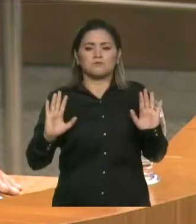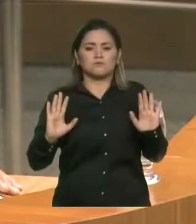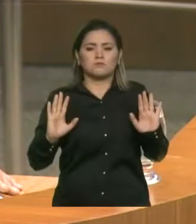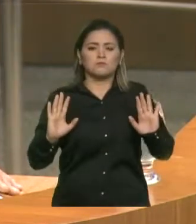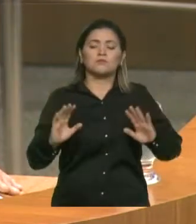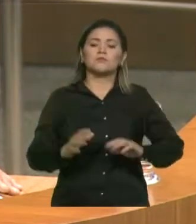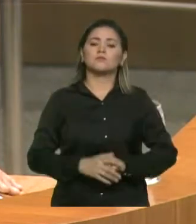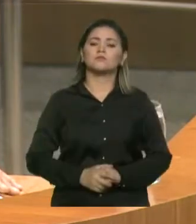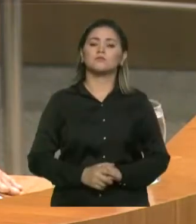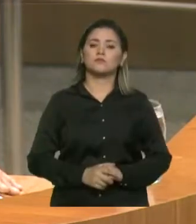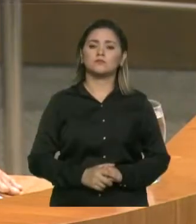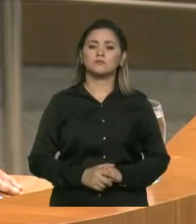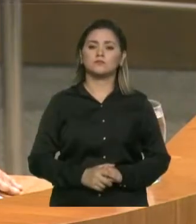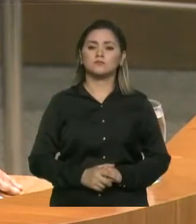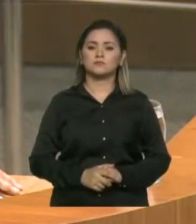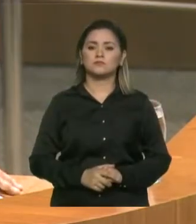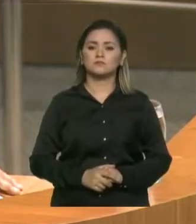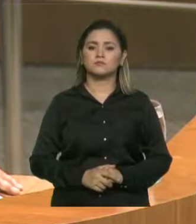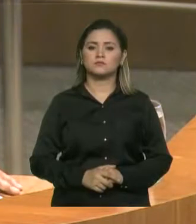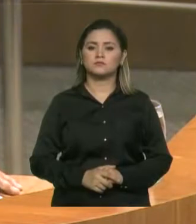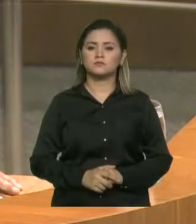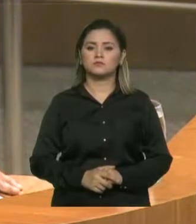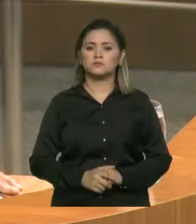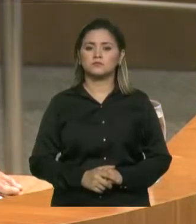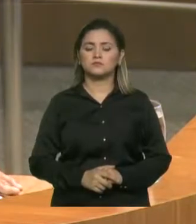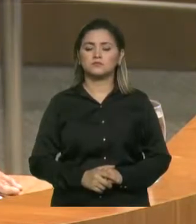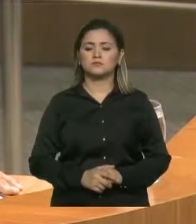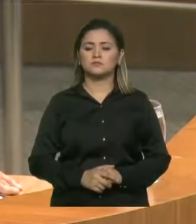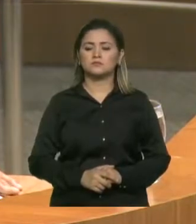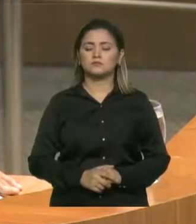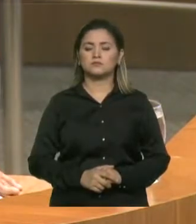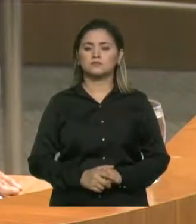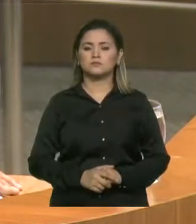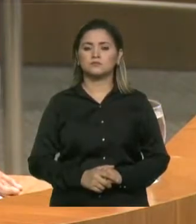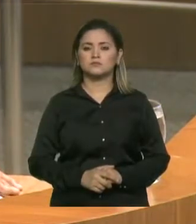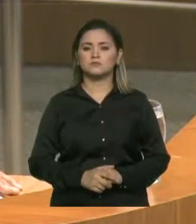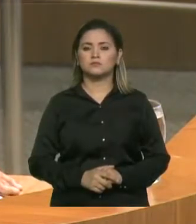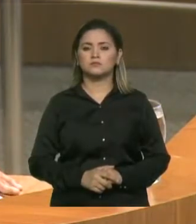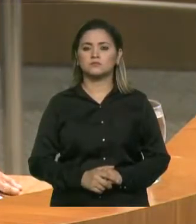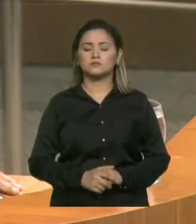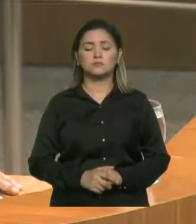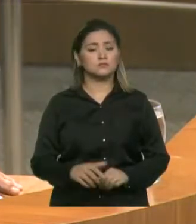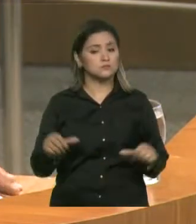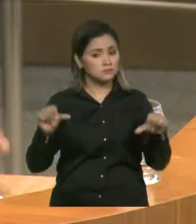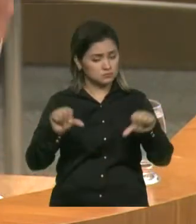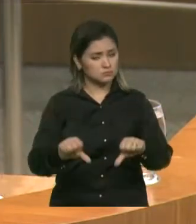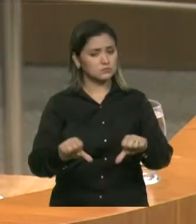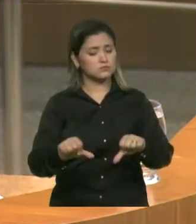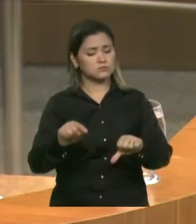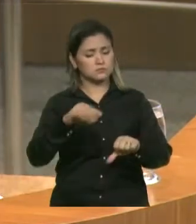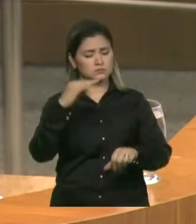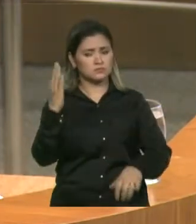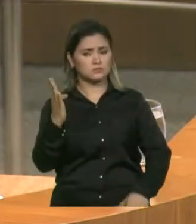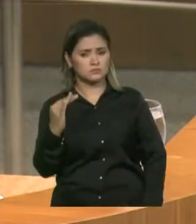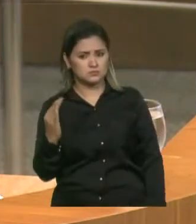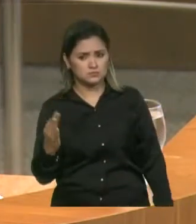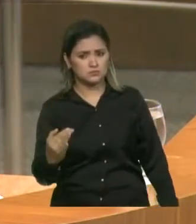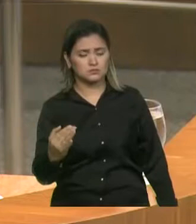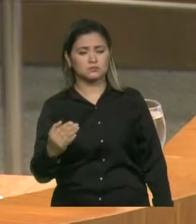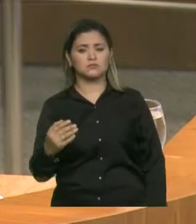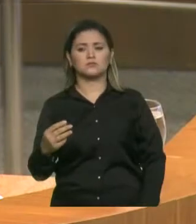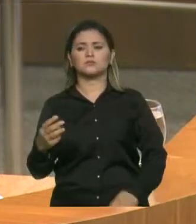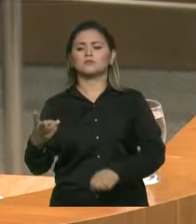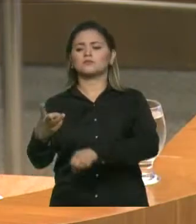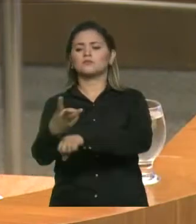além. No Brasil, nós temos a maior população, a terceira maior